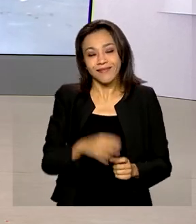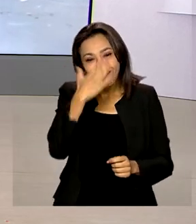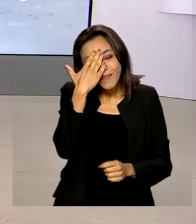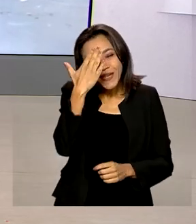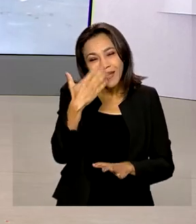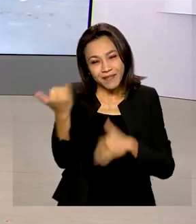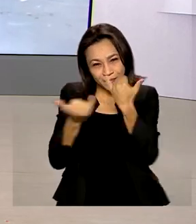Márcia.